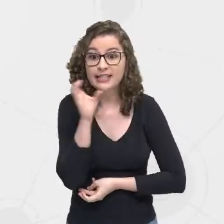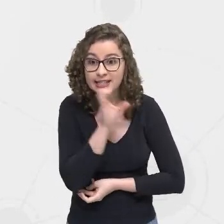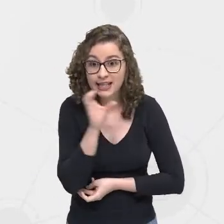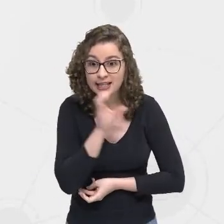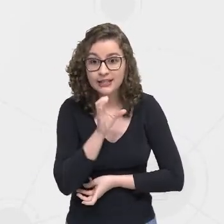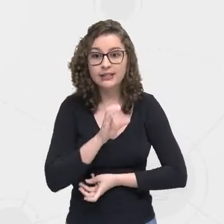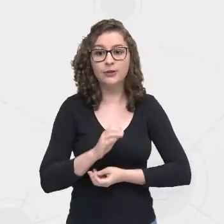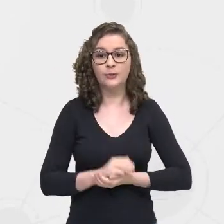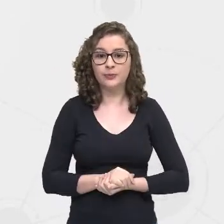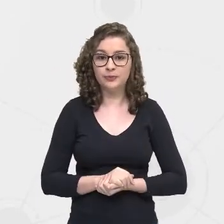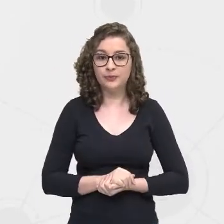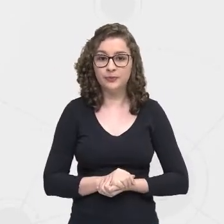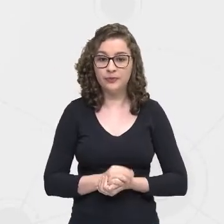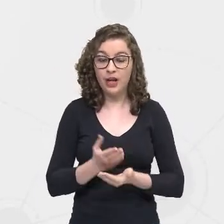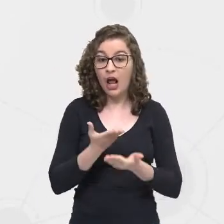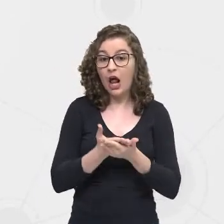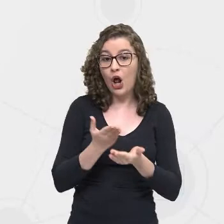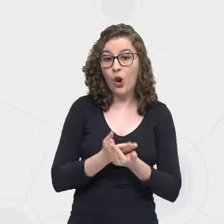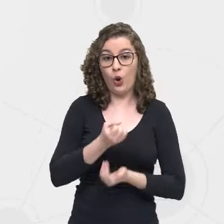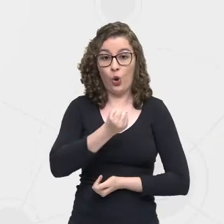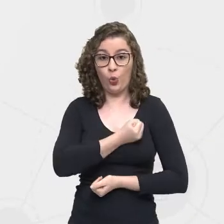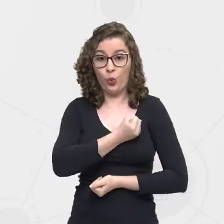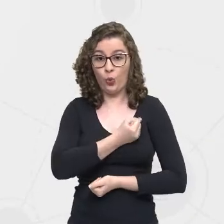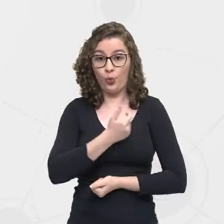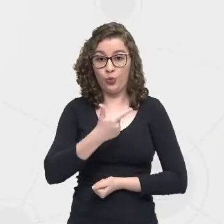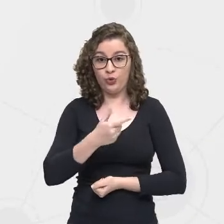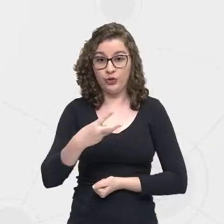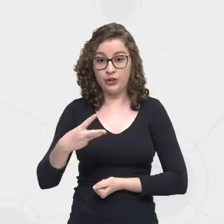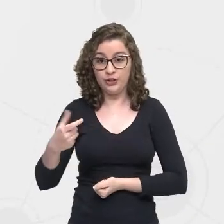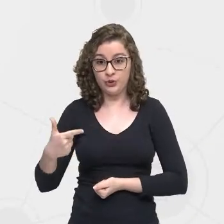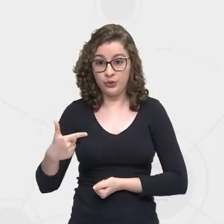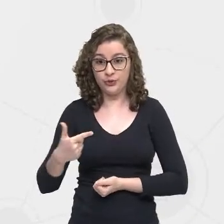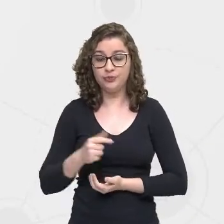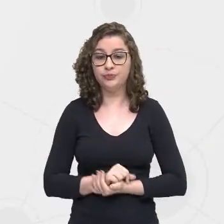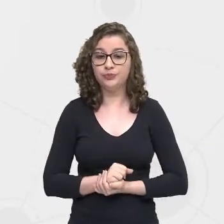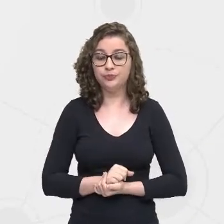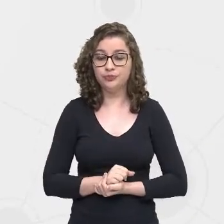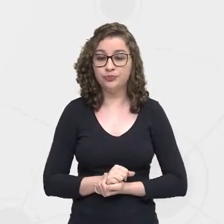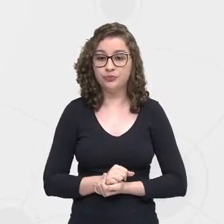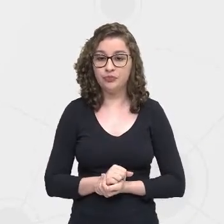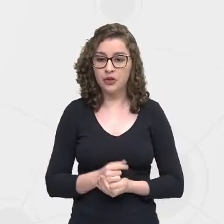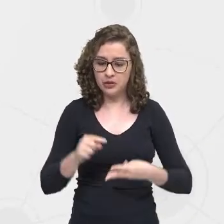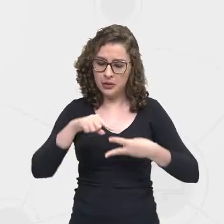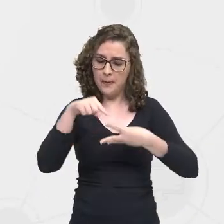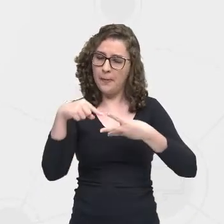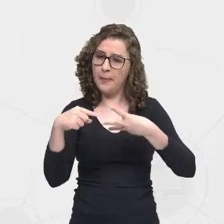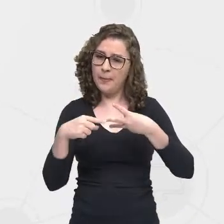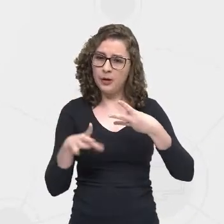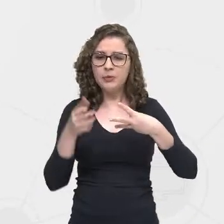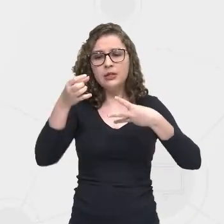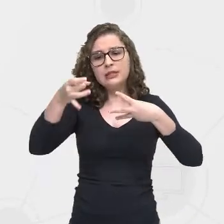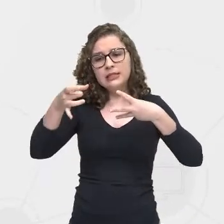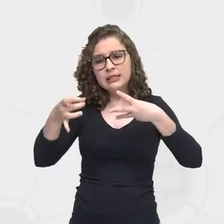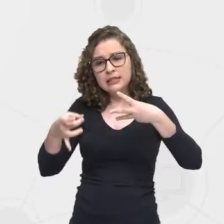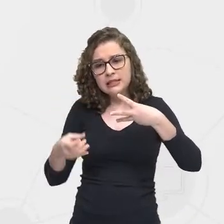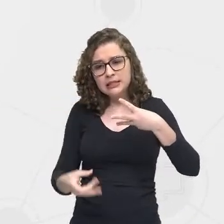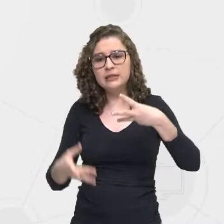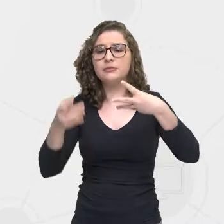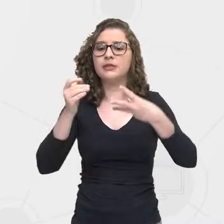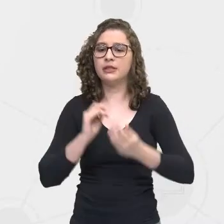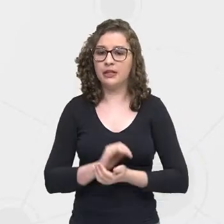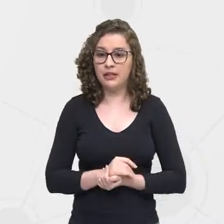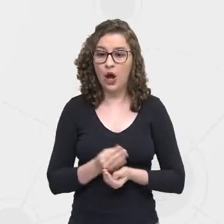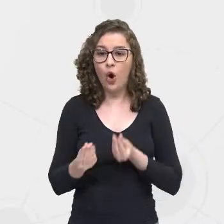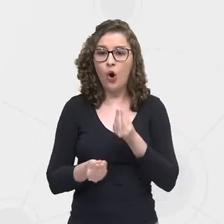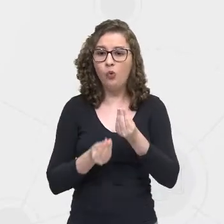Essa é a aula 232, né? E a gente vai abordar esses fatores, como que eles podem,